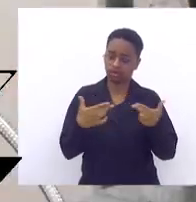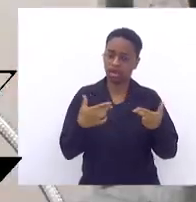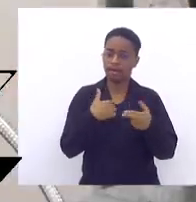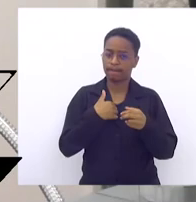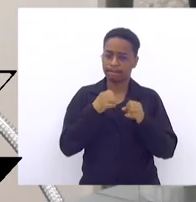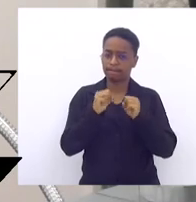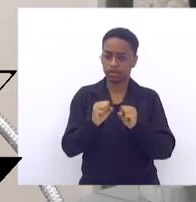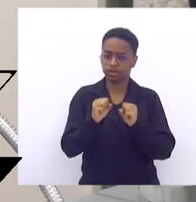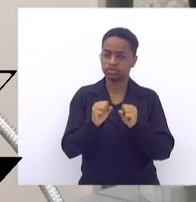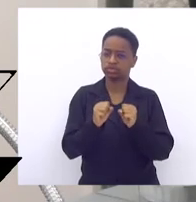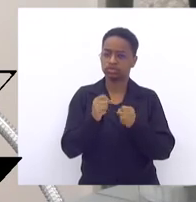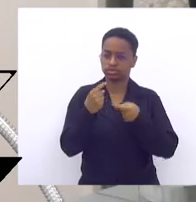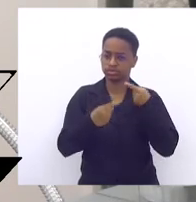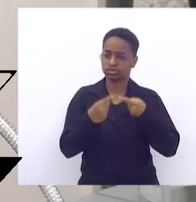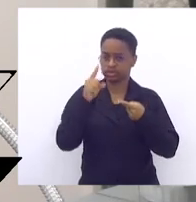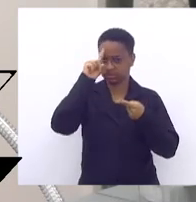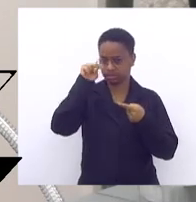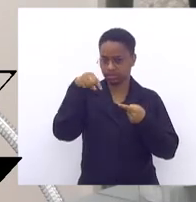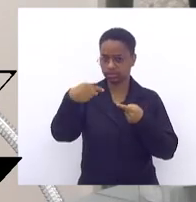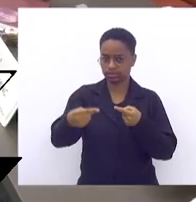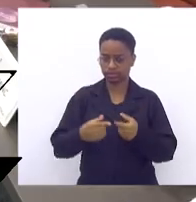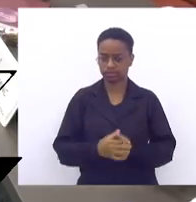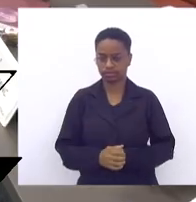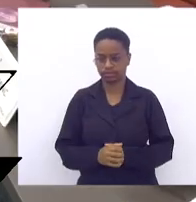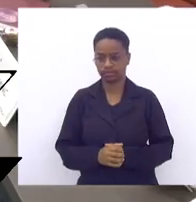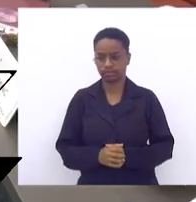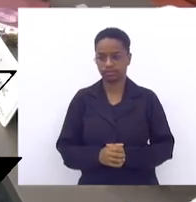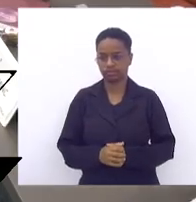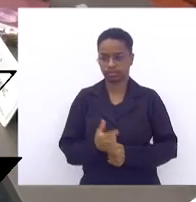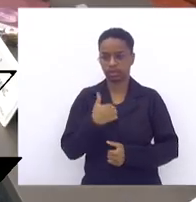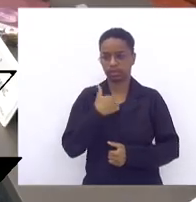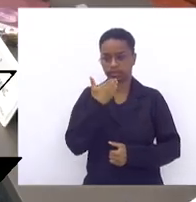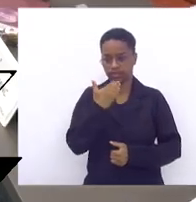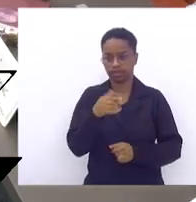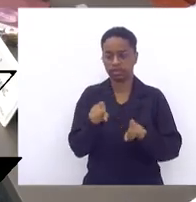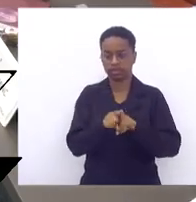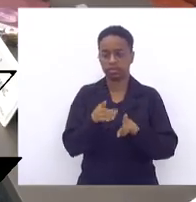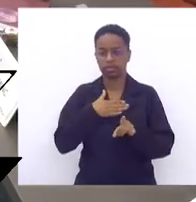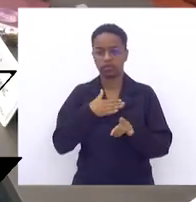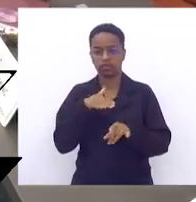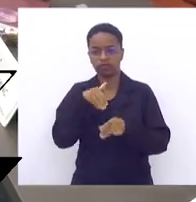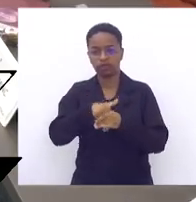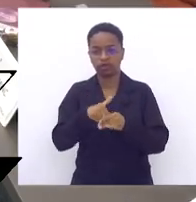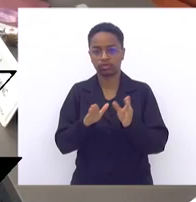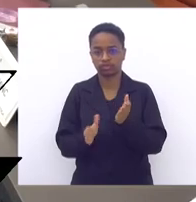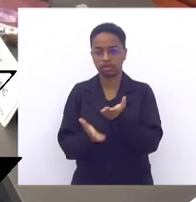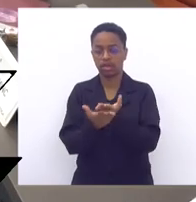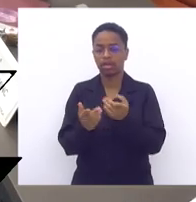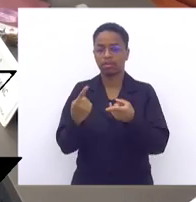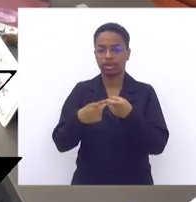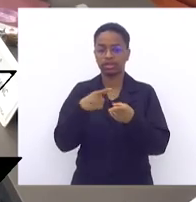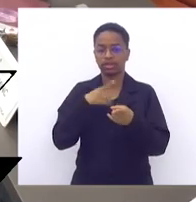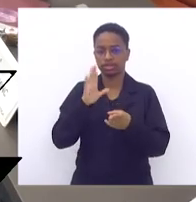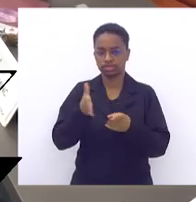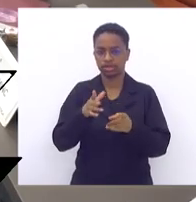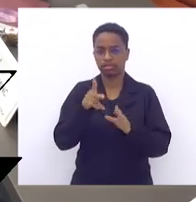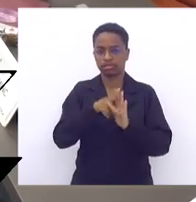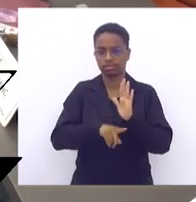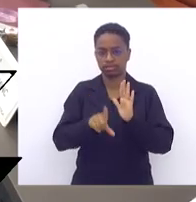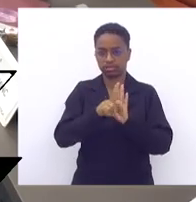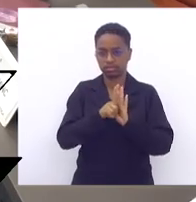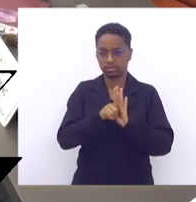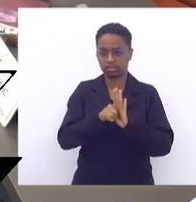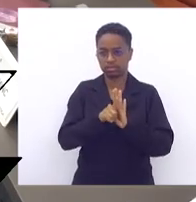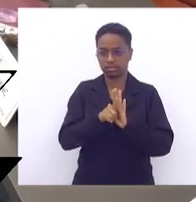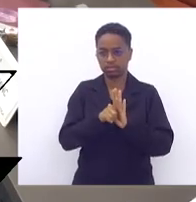na próxima. Só se eu pudesse só registrar, o meu voto seria pela anexação, porque existe um projeto de lei do deputado Paulo Ramos. Que número,